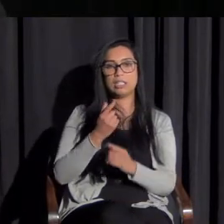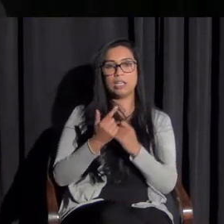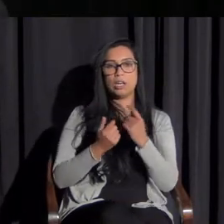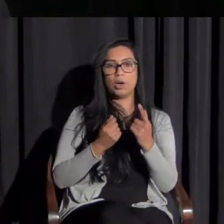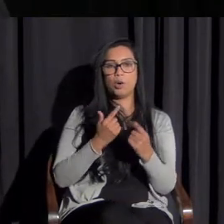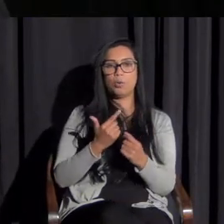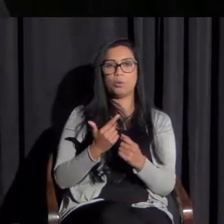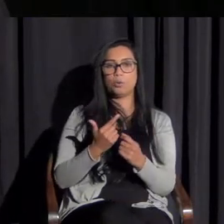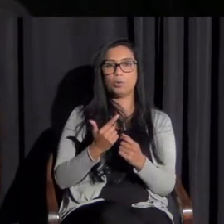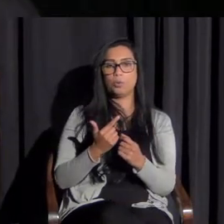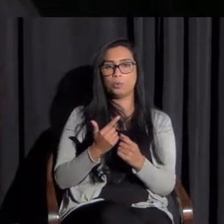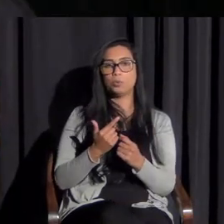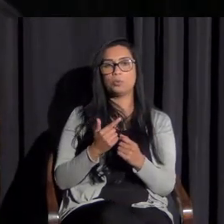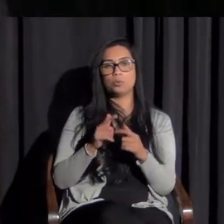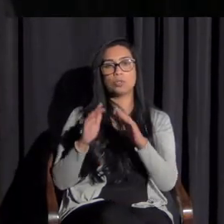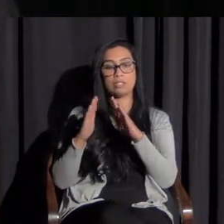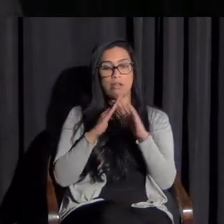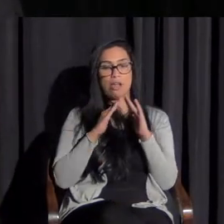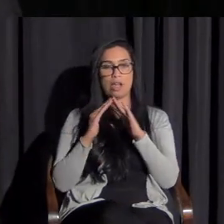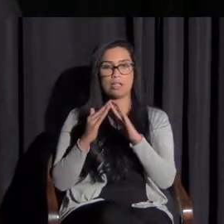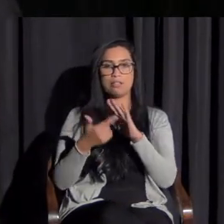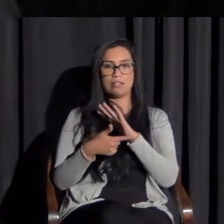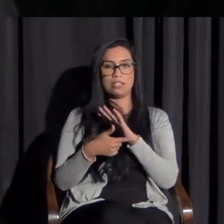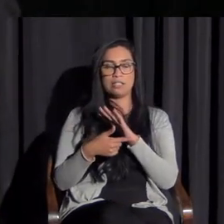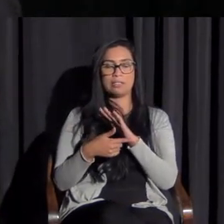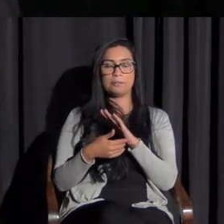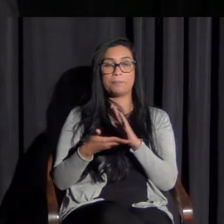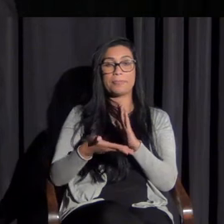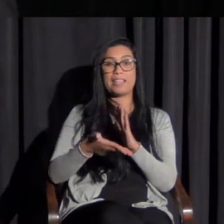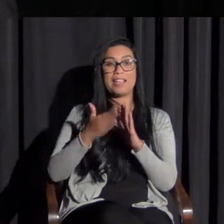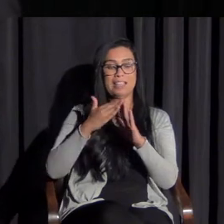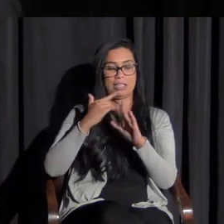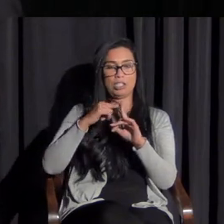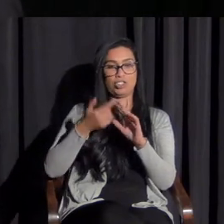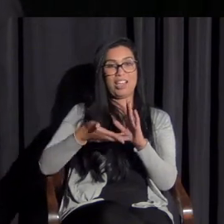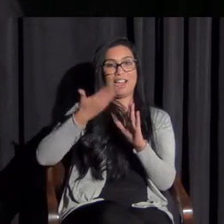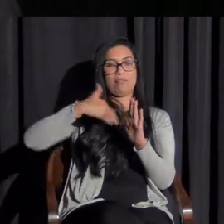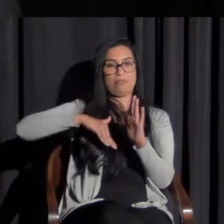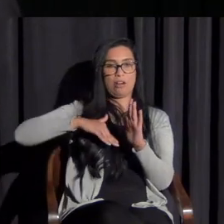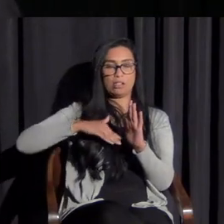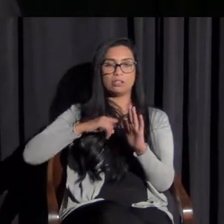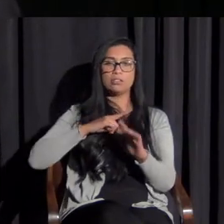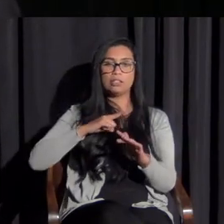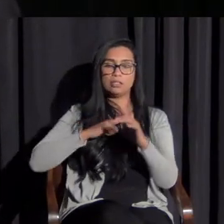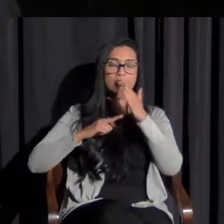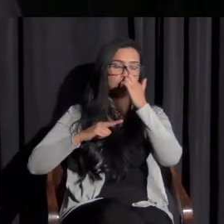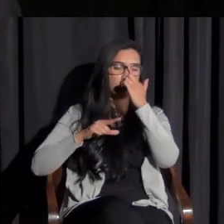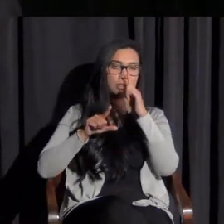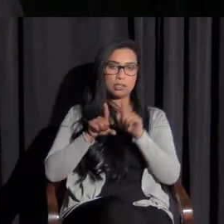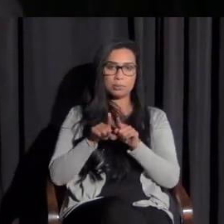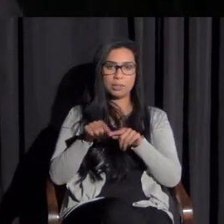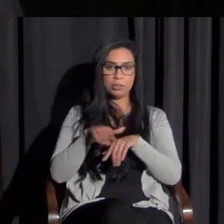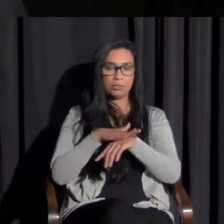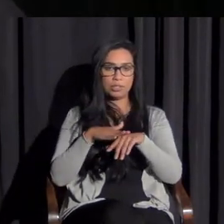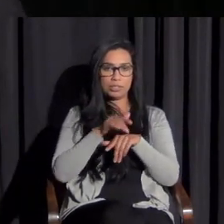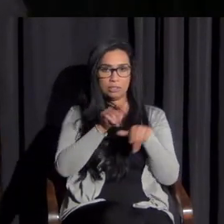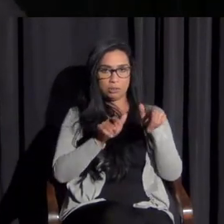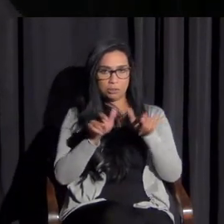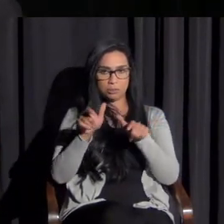da igreja, né, meio ao ladinho ali da igreja, e que até então não tinha sido usado. Ao conversar com pessoas que